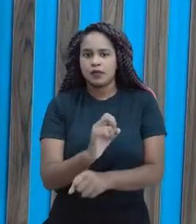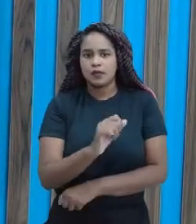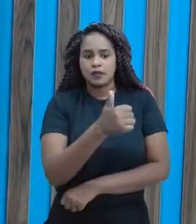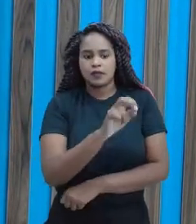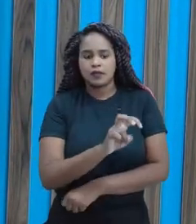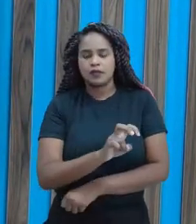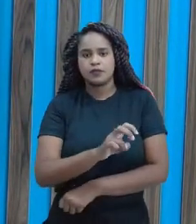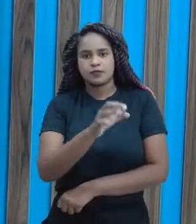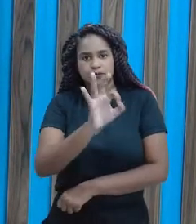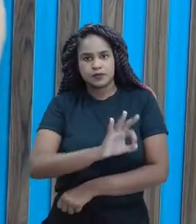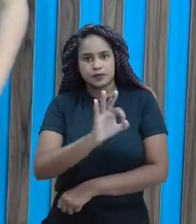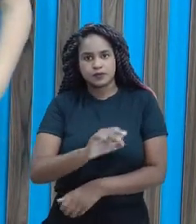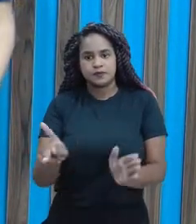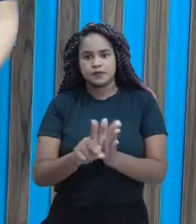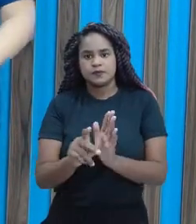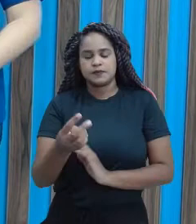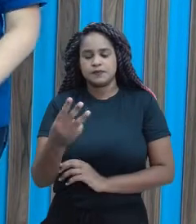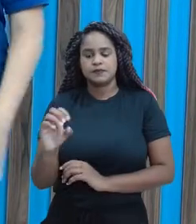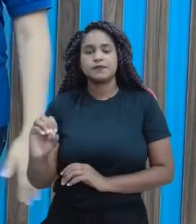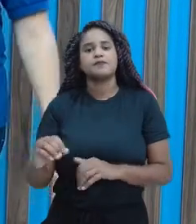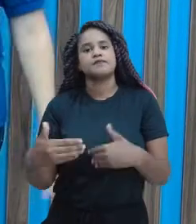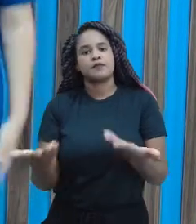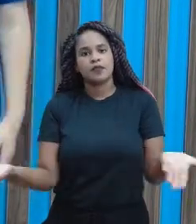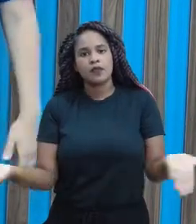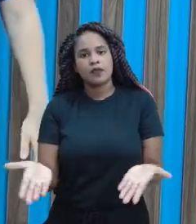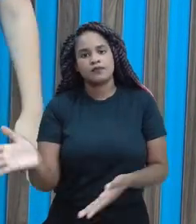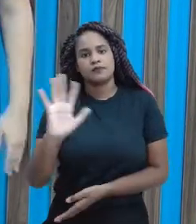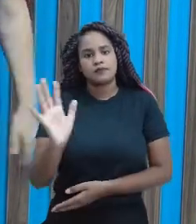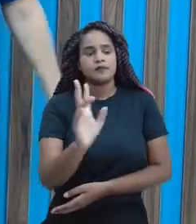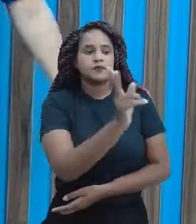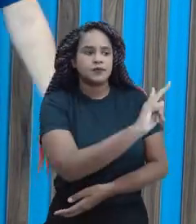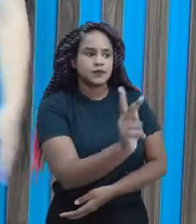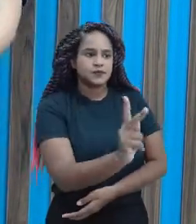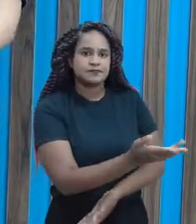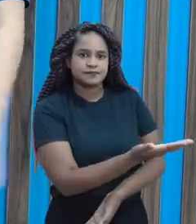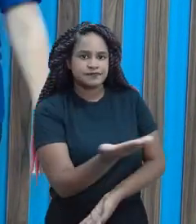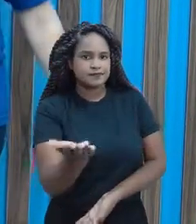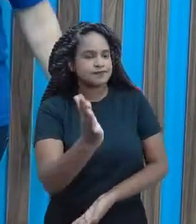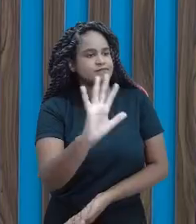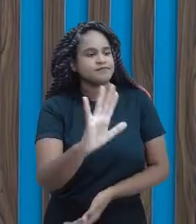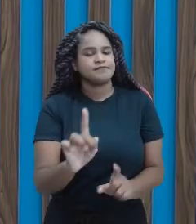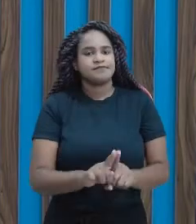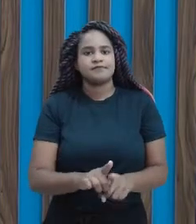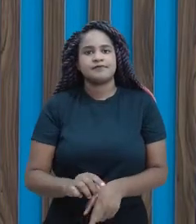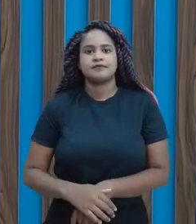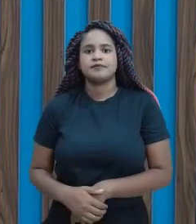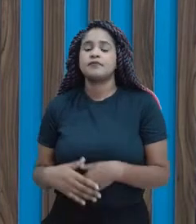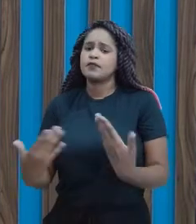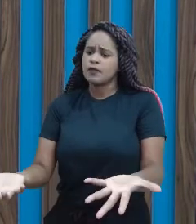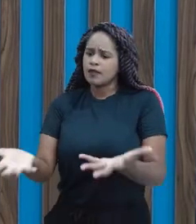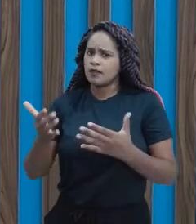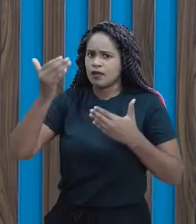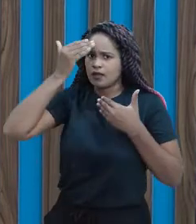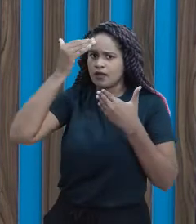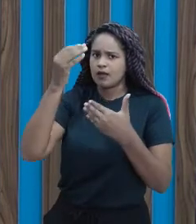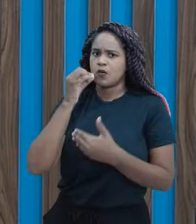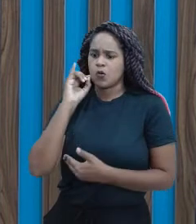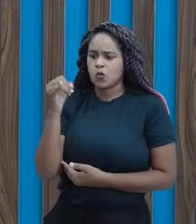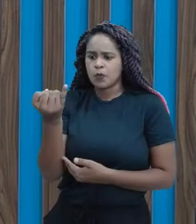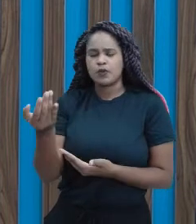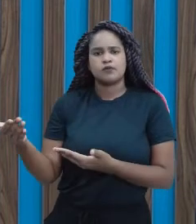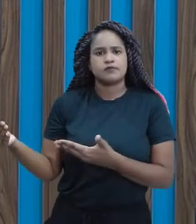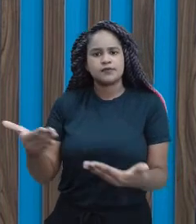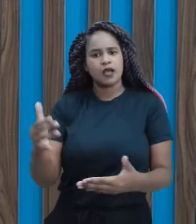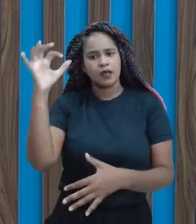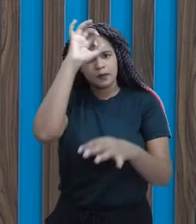15% de 300, tá bom? Eu vou me despedindo por aqui. Professor Henrique, dê suas considerações finais. Eu quero agradecer a oportunidade de estar aprendendo